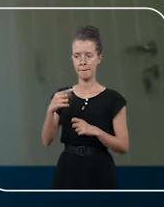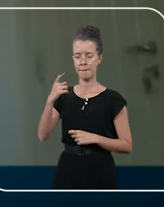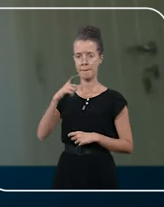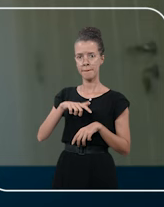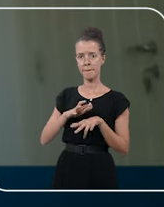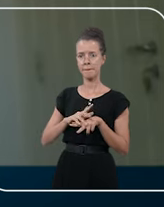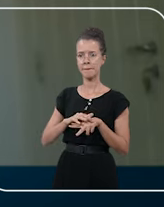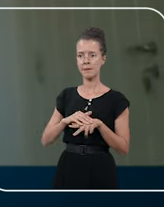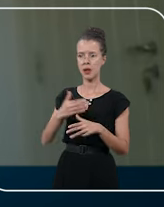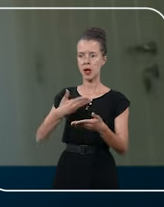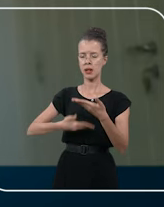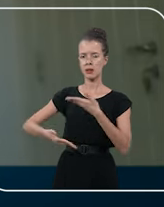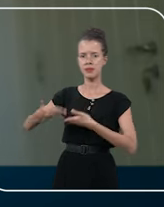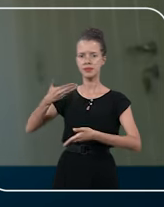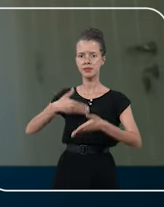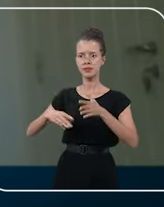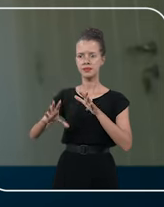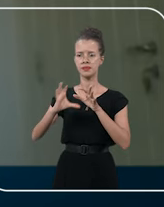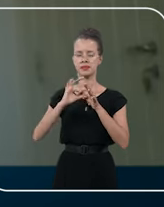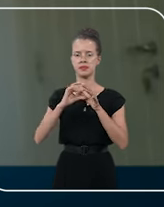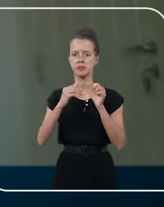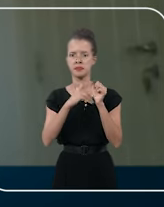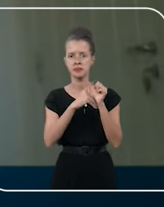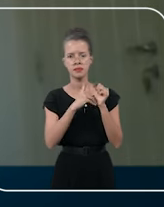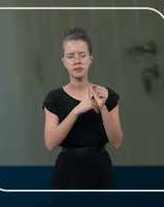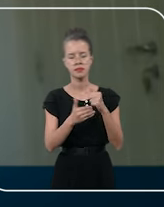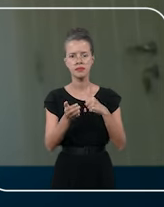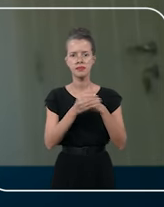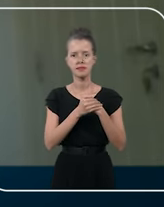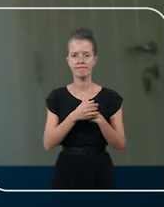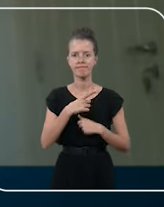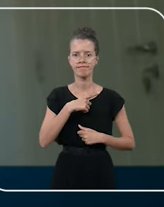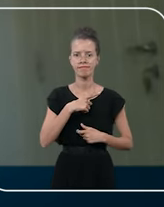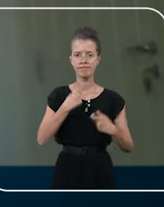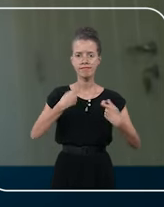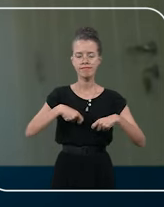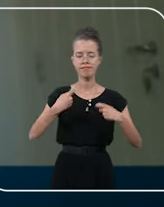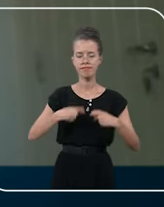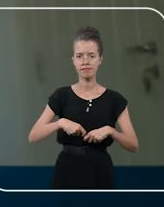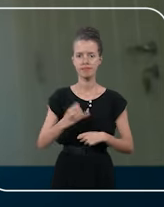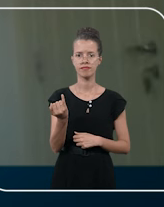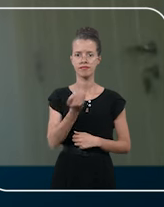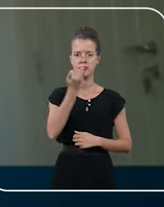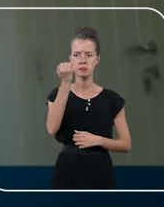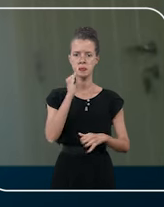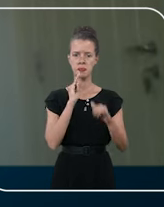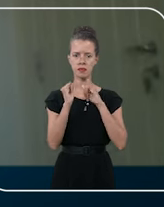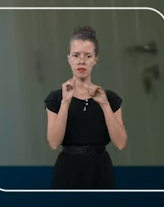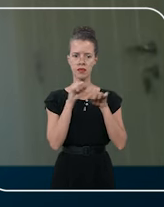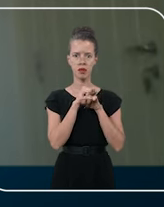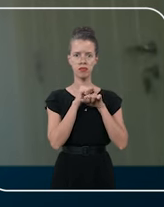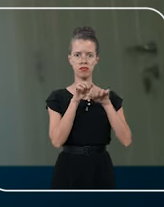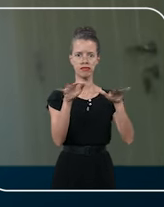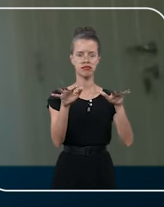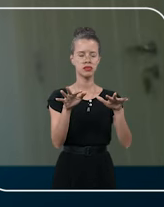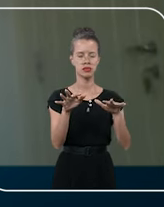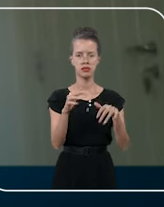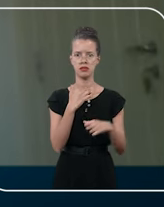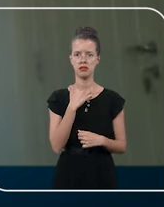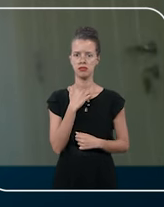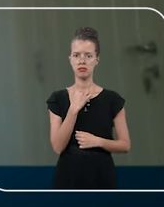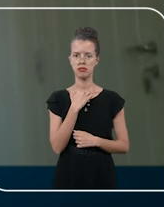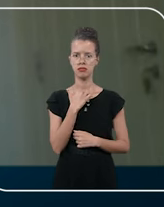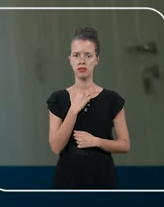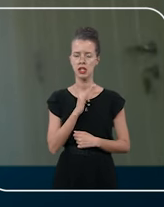fato, o sigilo entre o médico e seu paciente. Essas informações, elas não devem ser vazadas. Porém, quando nós estamos